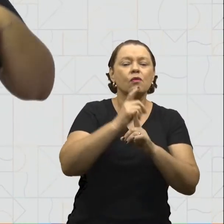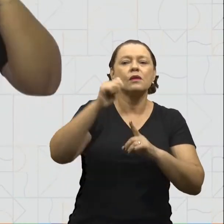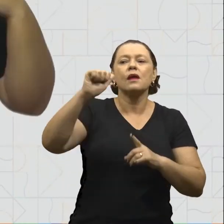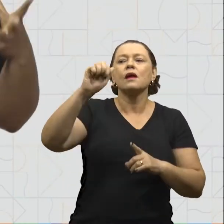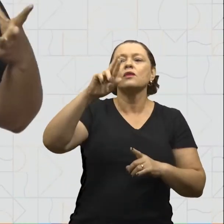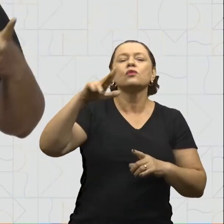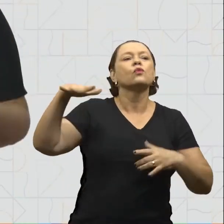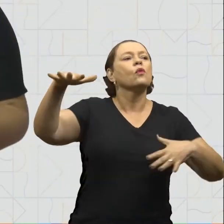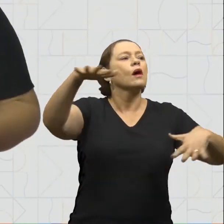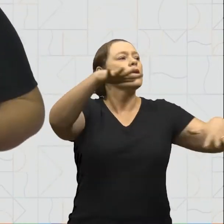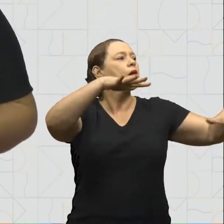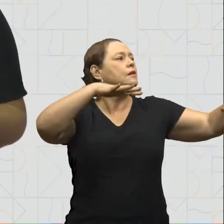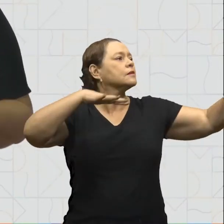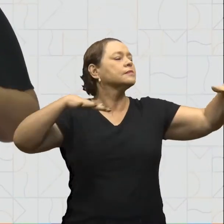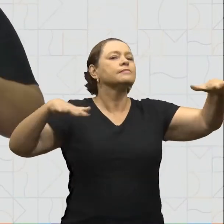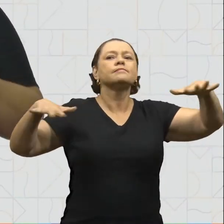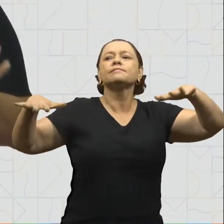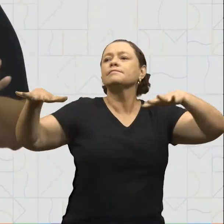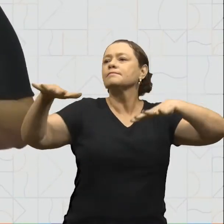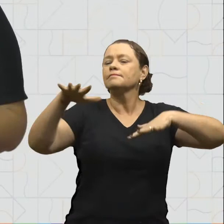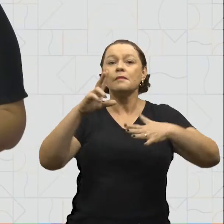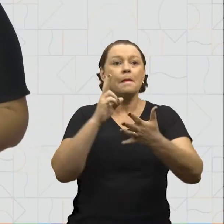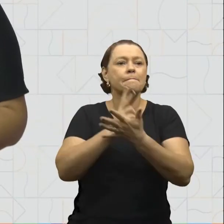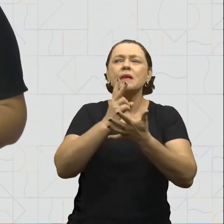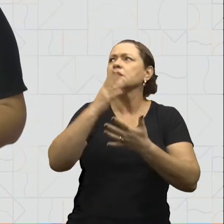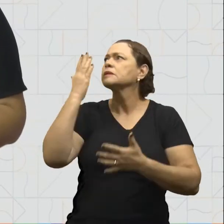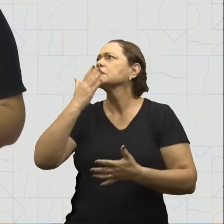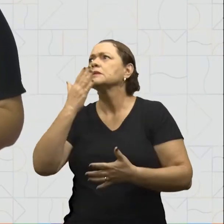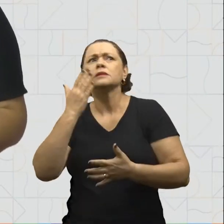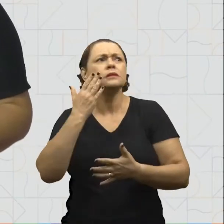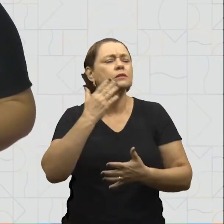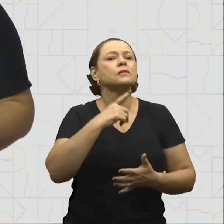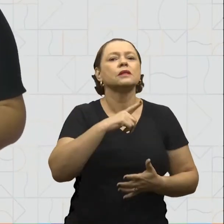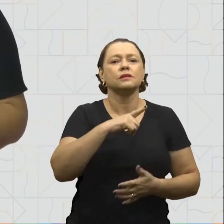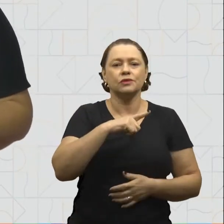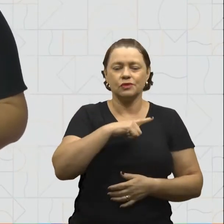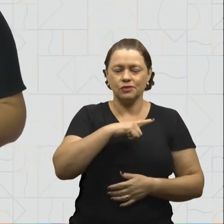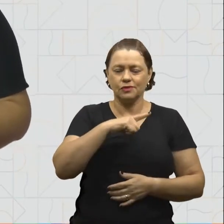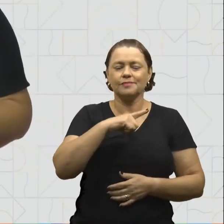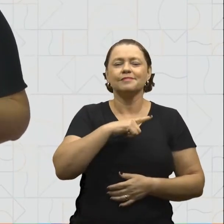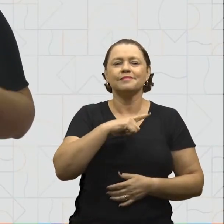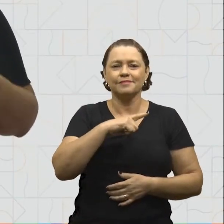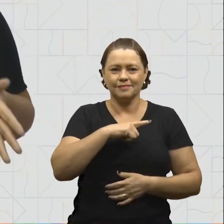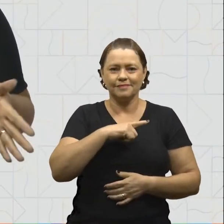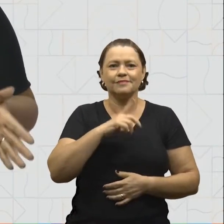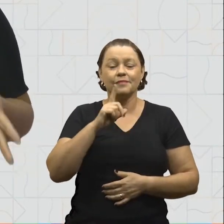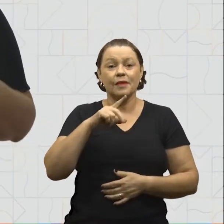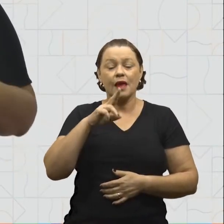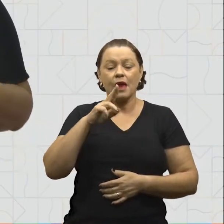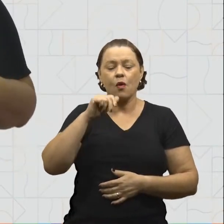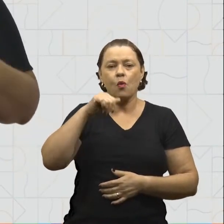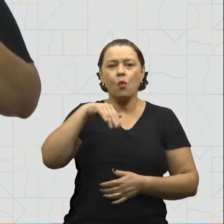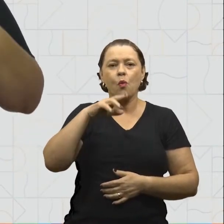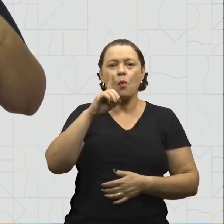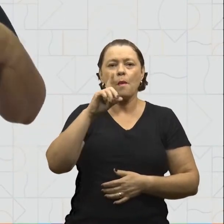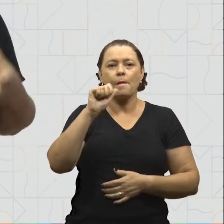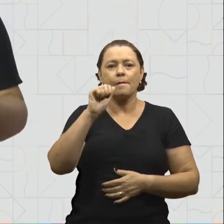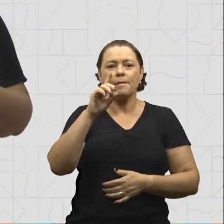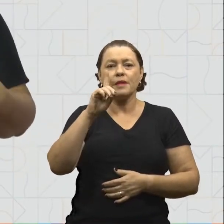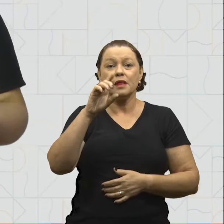à nossa volta, mesmo que não consigamos ver. Ele confere a umidade do ar, que é